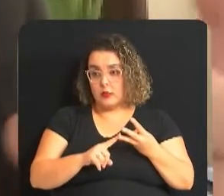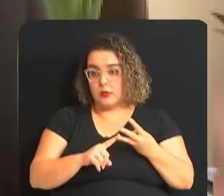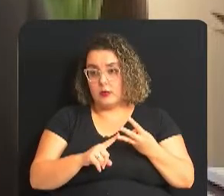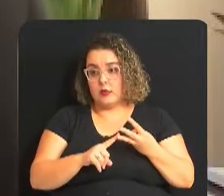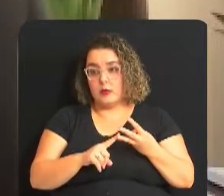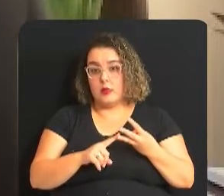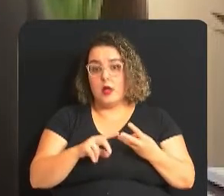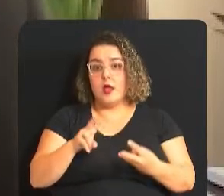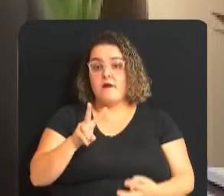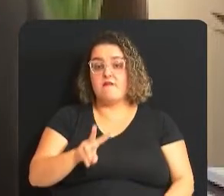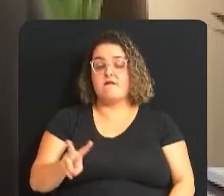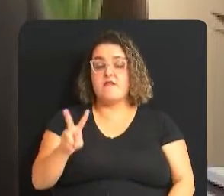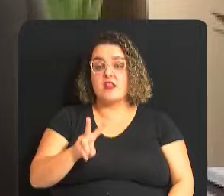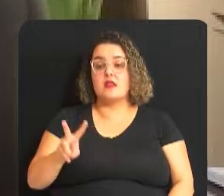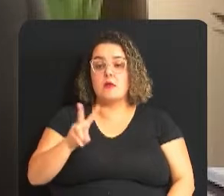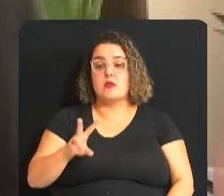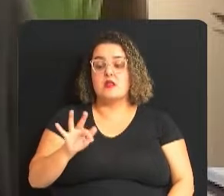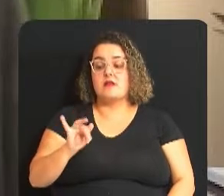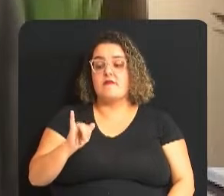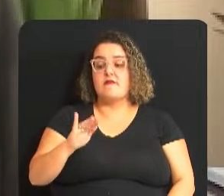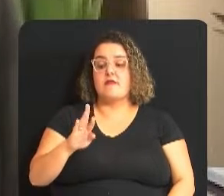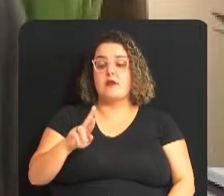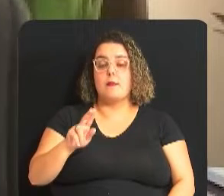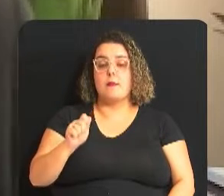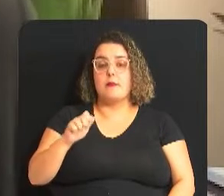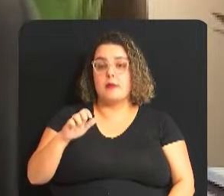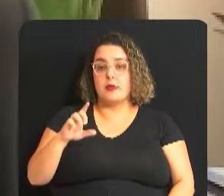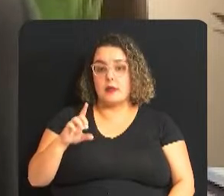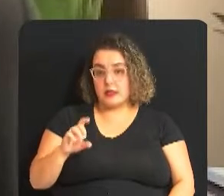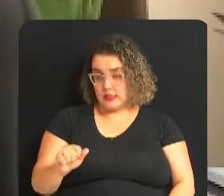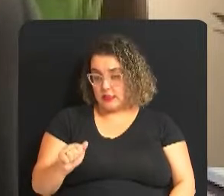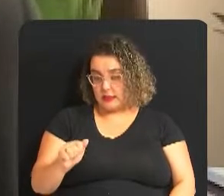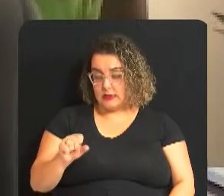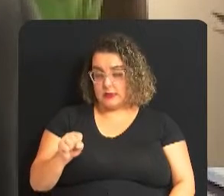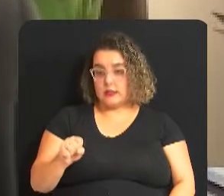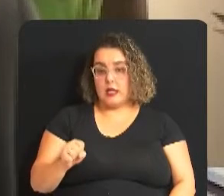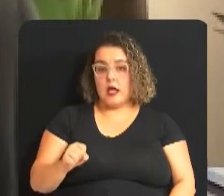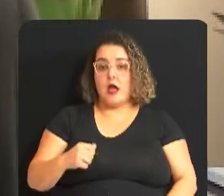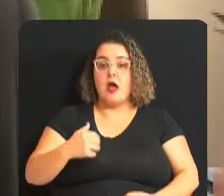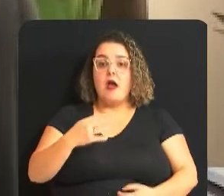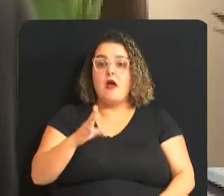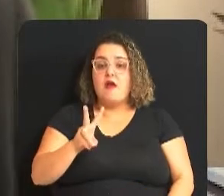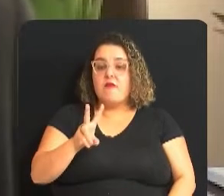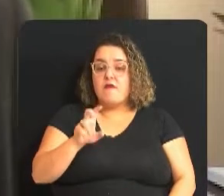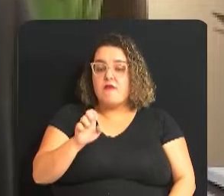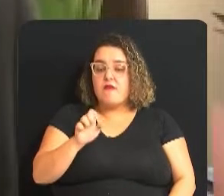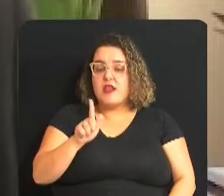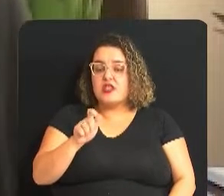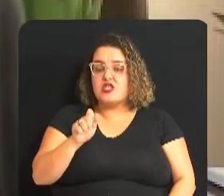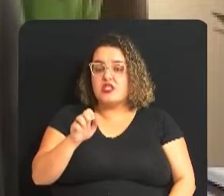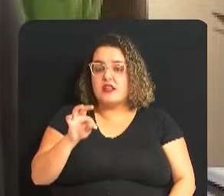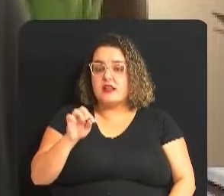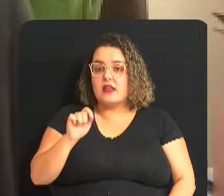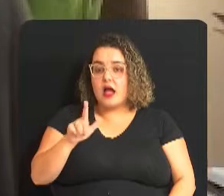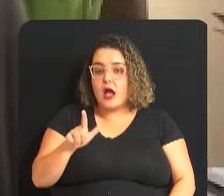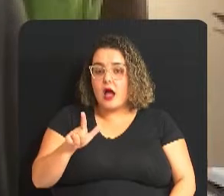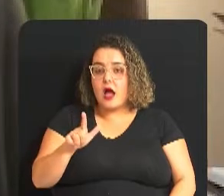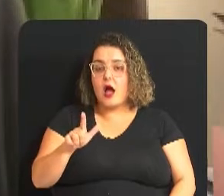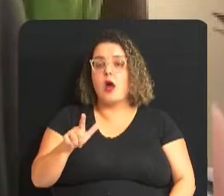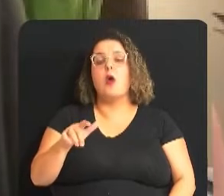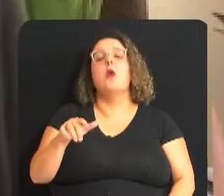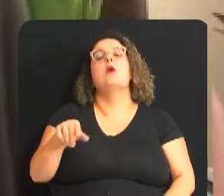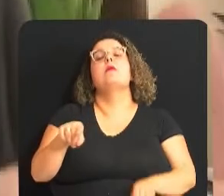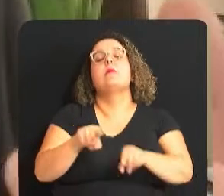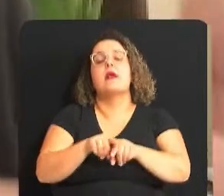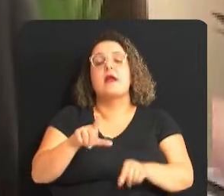vitaminas e fibras, que são os vegetais e os legumes. Então, são as verduras, a abobrinha, a